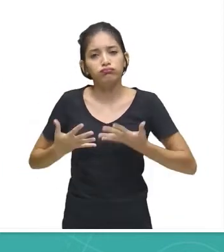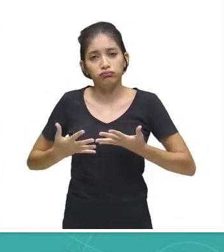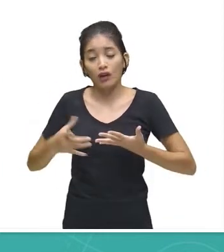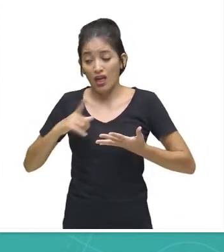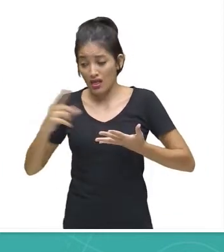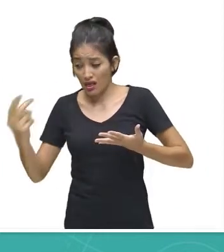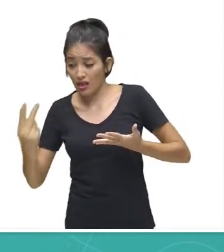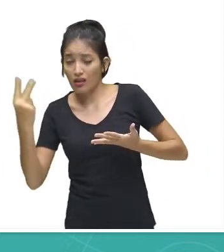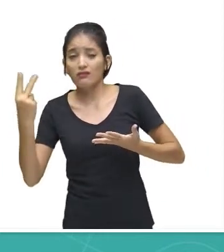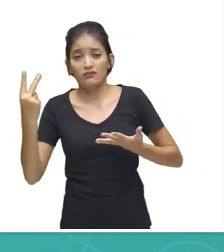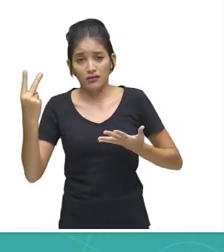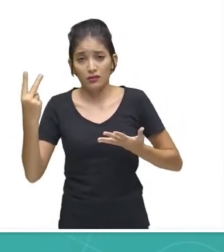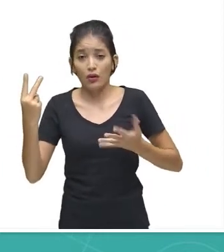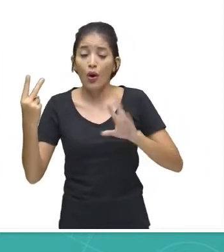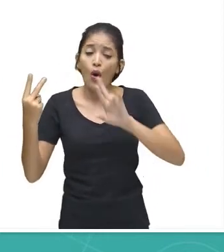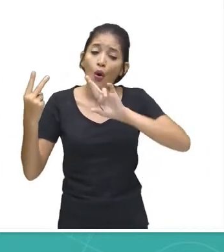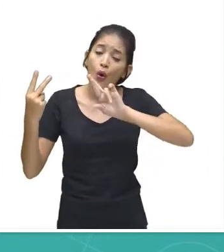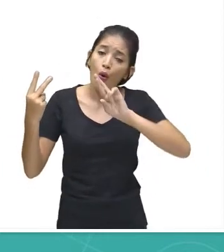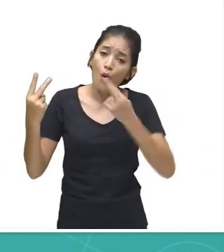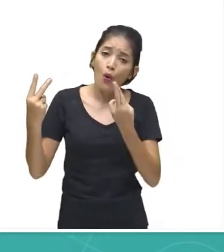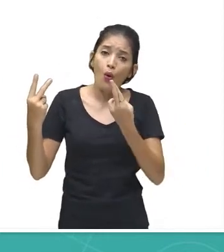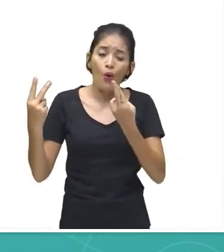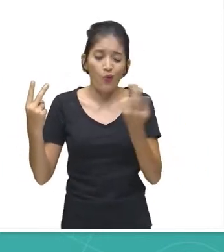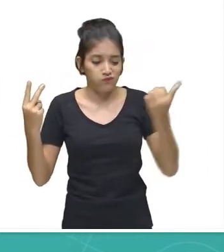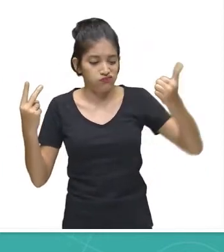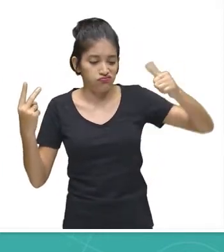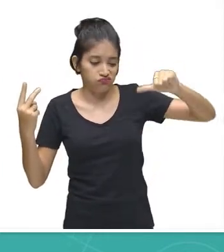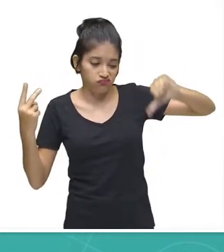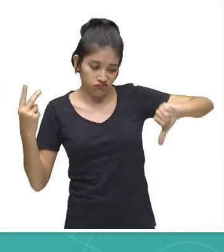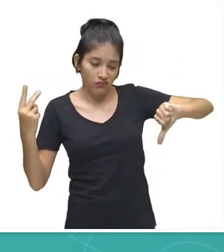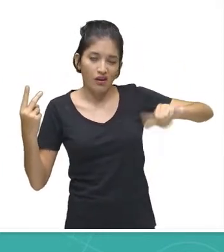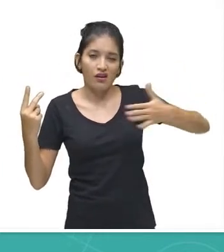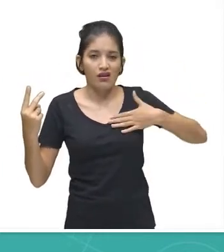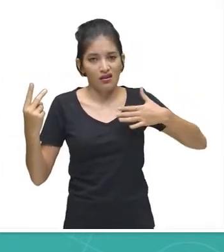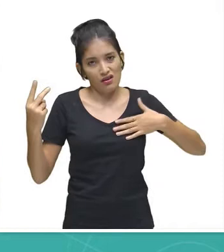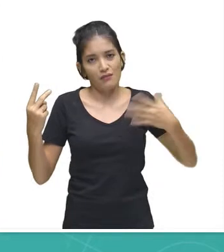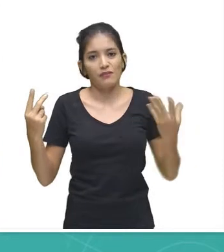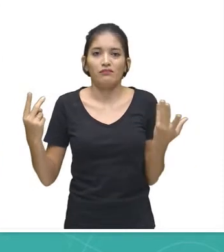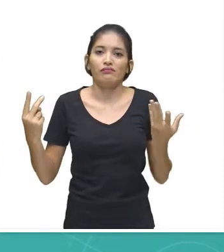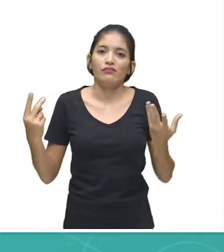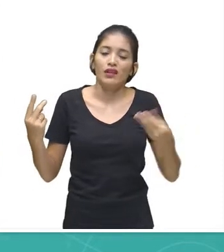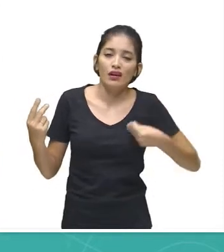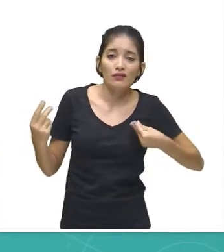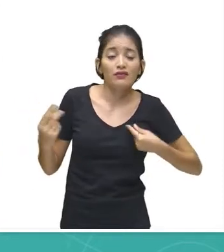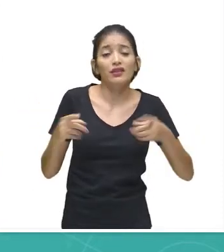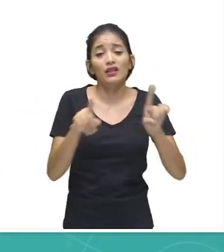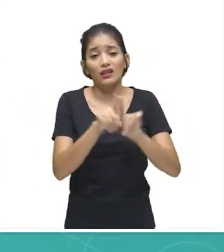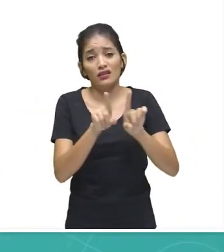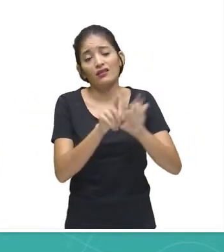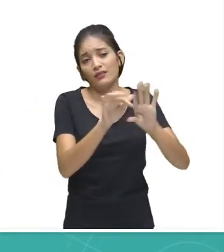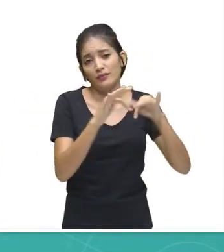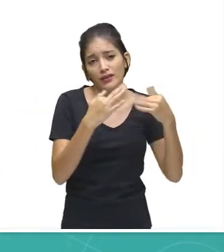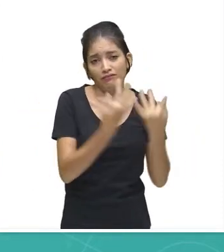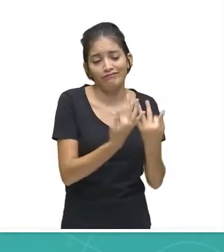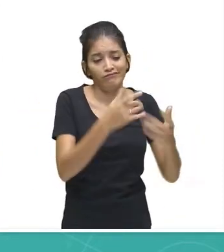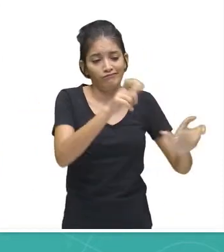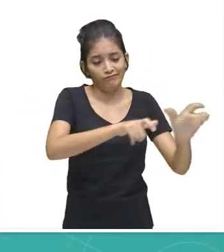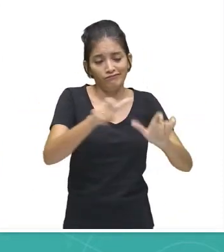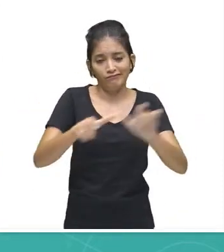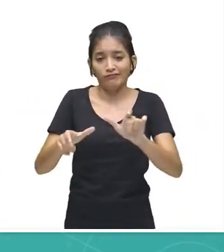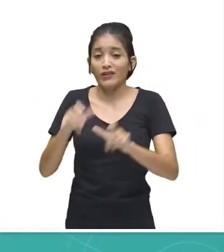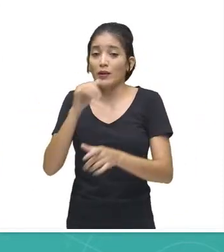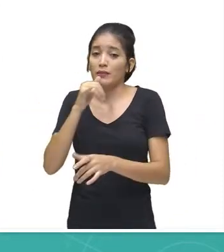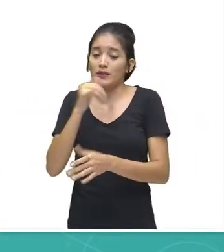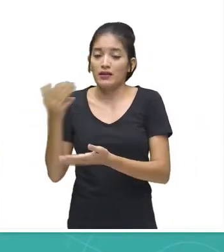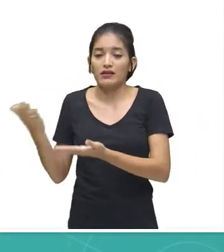tem valor ou é um grande prejuízo para as pessoas e as famílias. Vejam o exemplo que